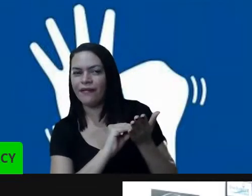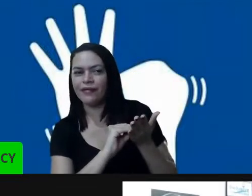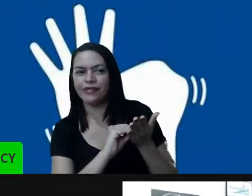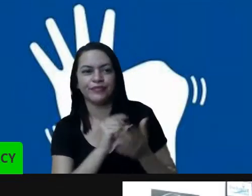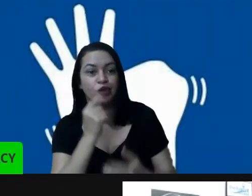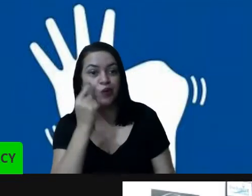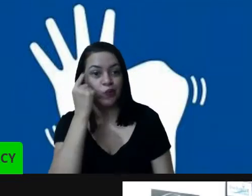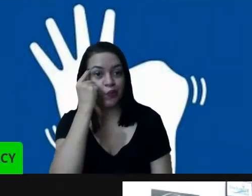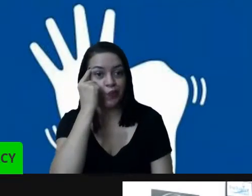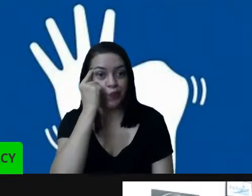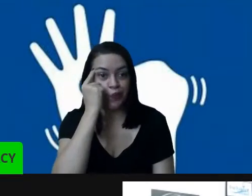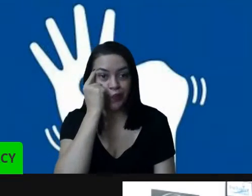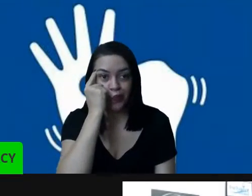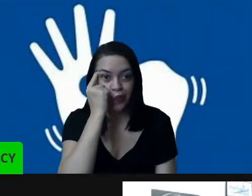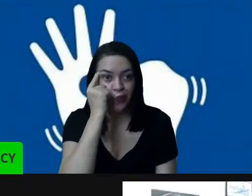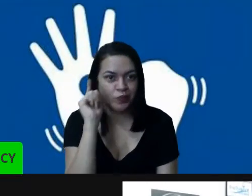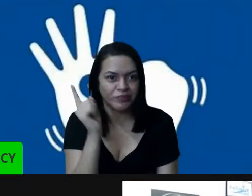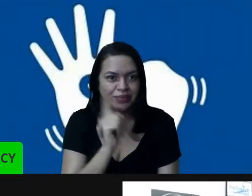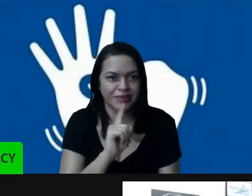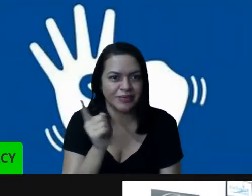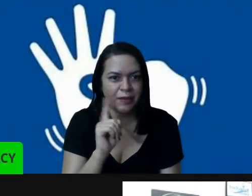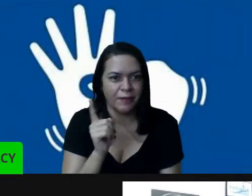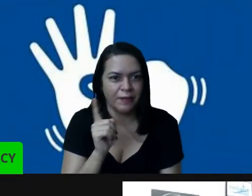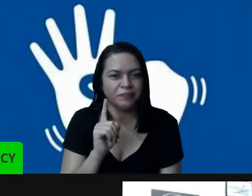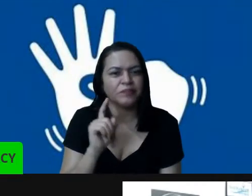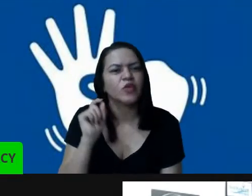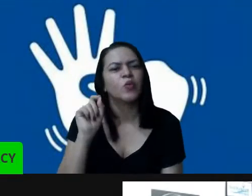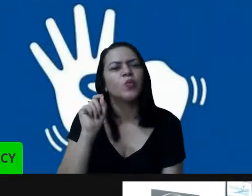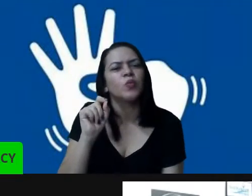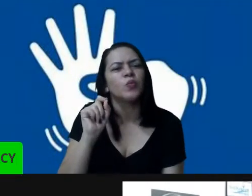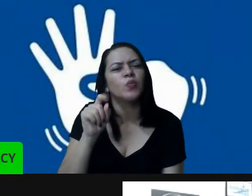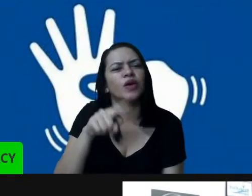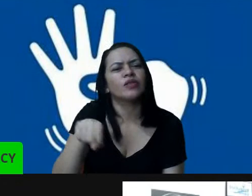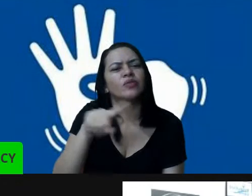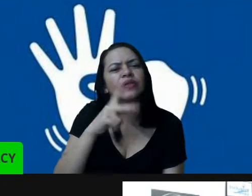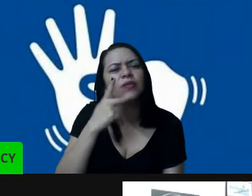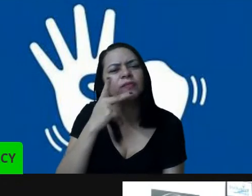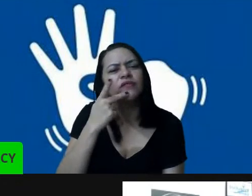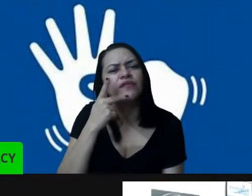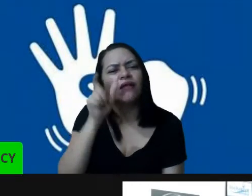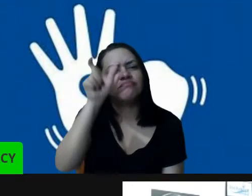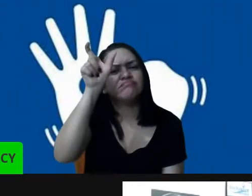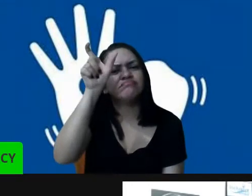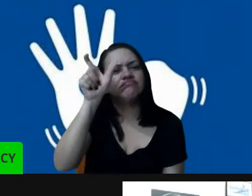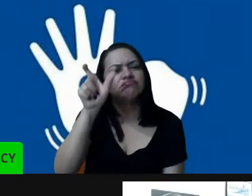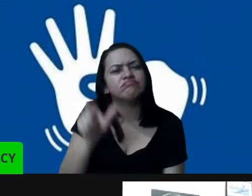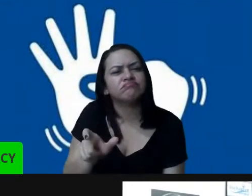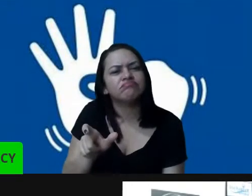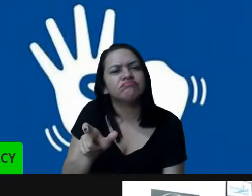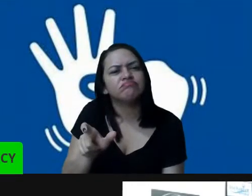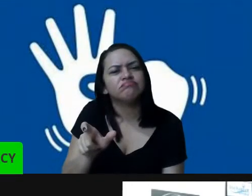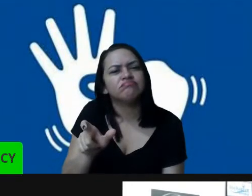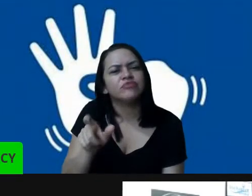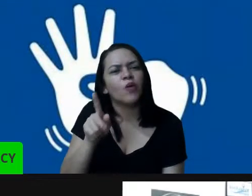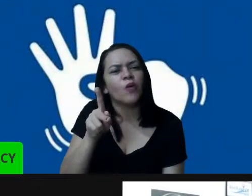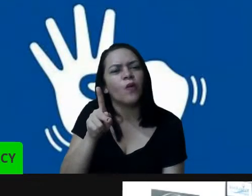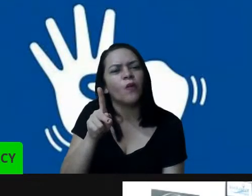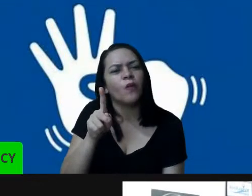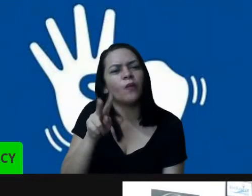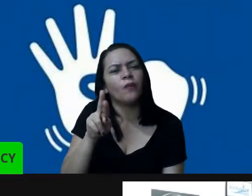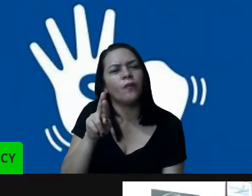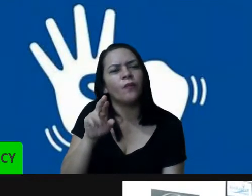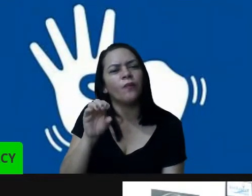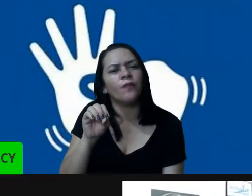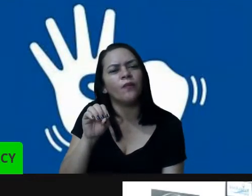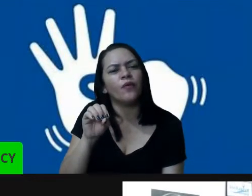né? Então, assim, o que tu tem para passar assim para os produtores, né? Os produtores e para os artistas, para os